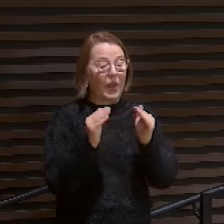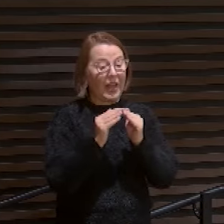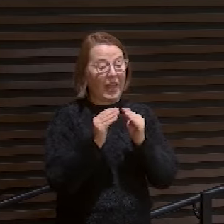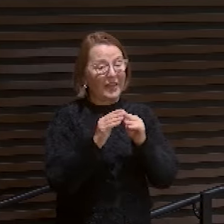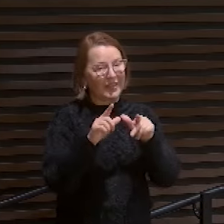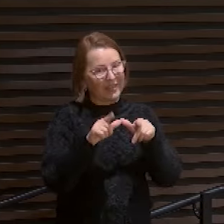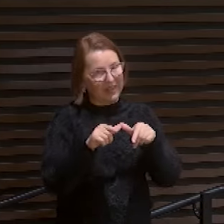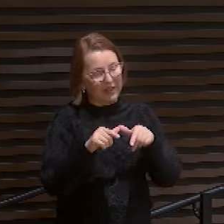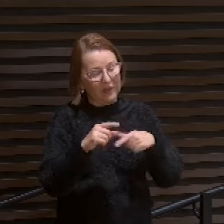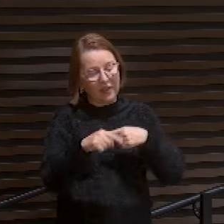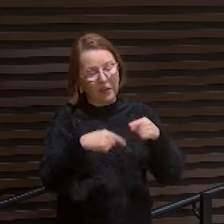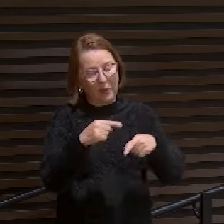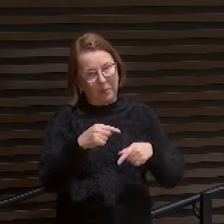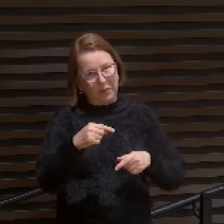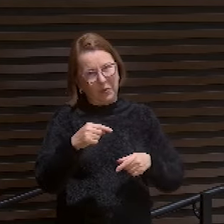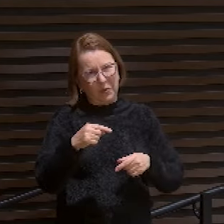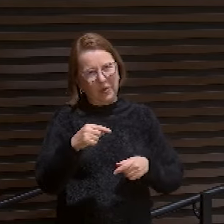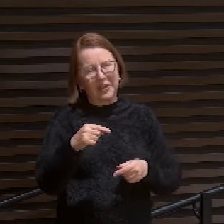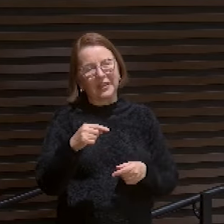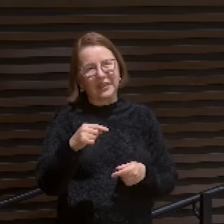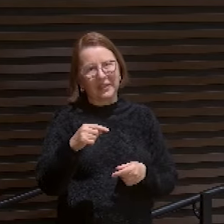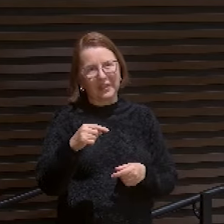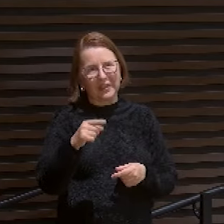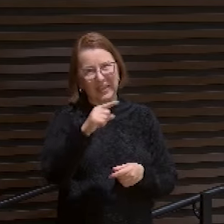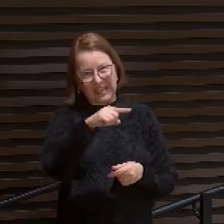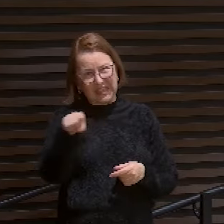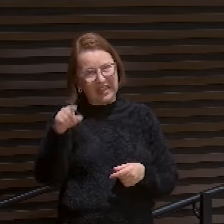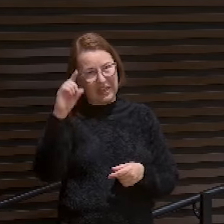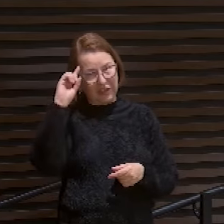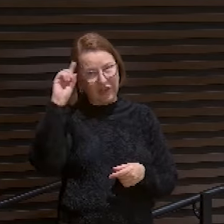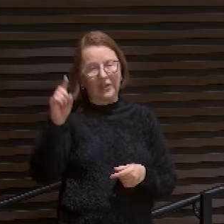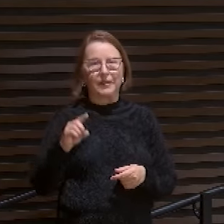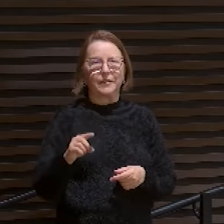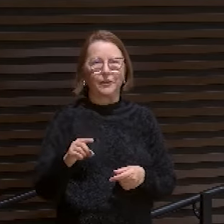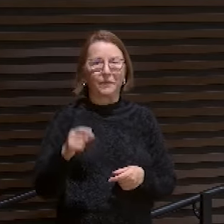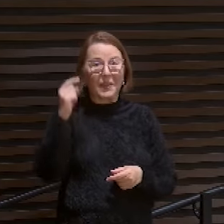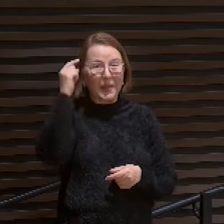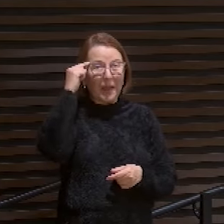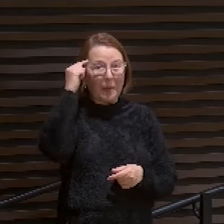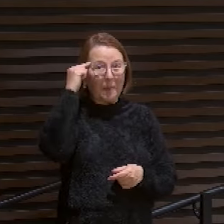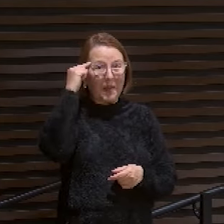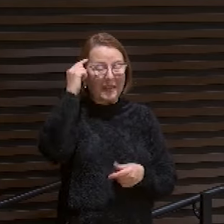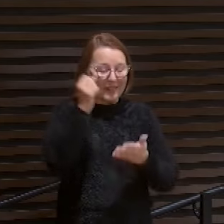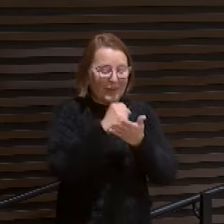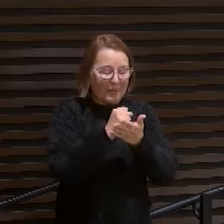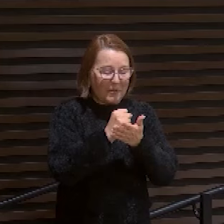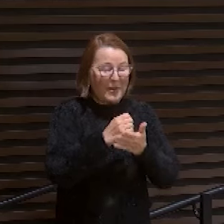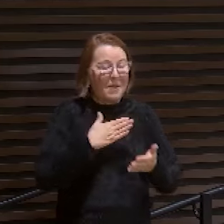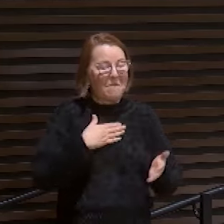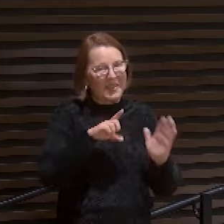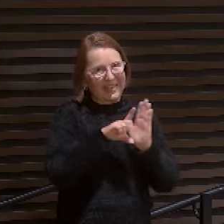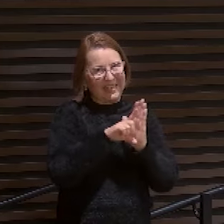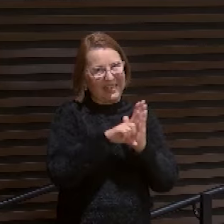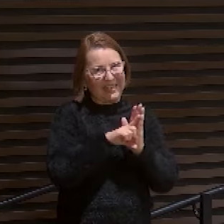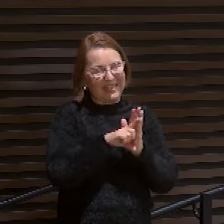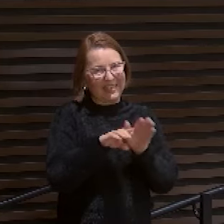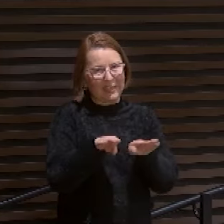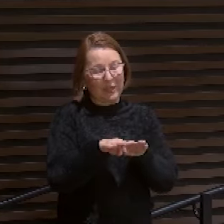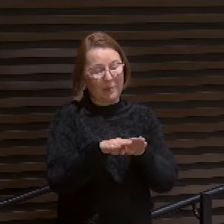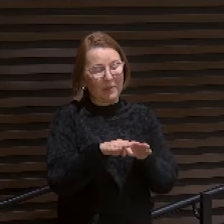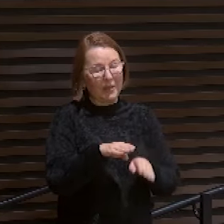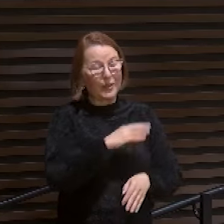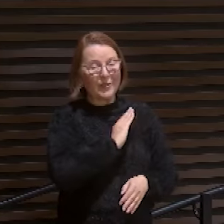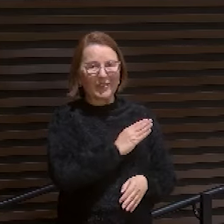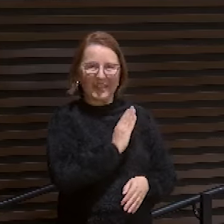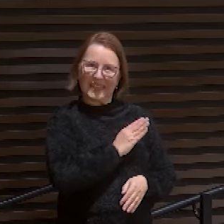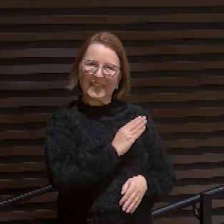Senhor. Na mente lhes imprimirei as minhas leis, também no